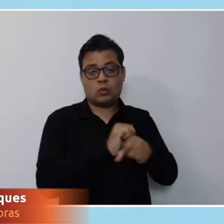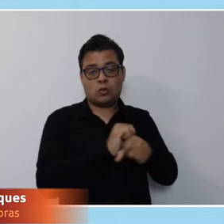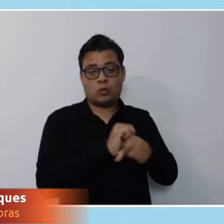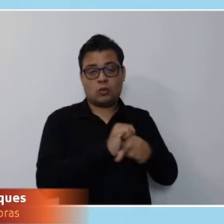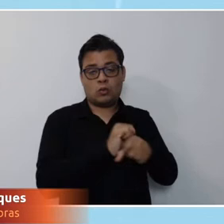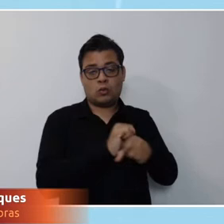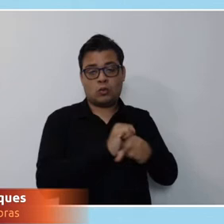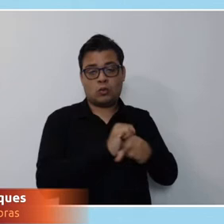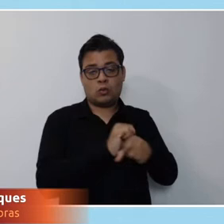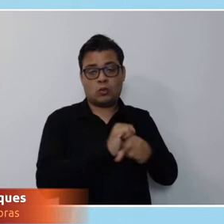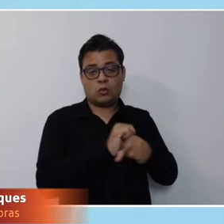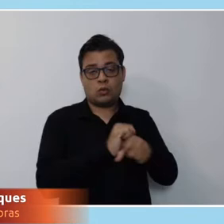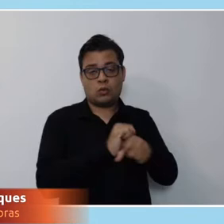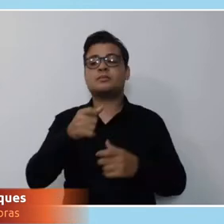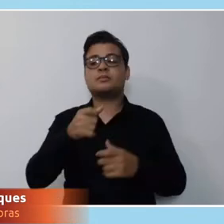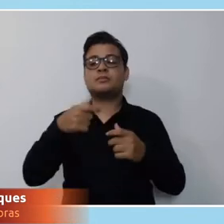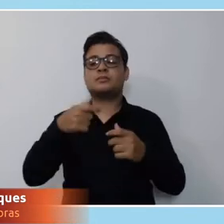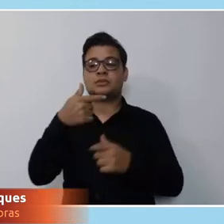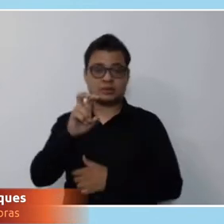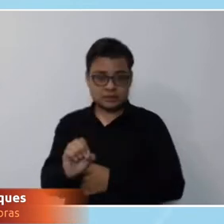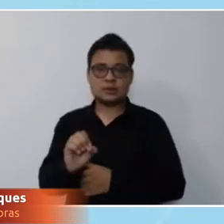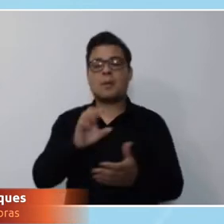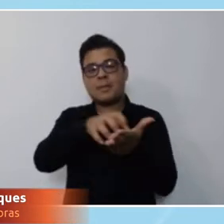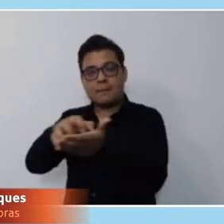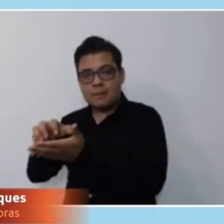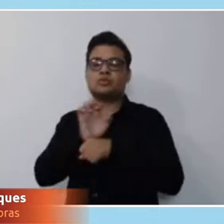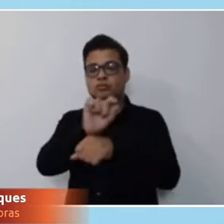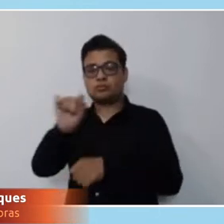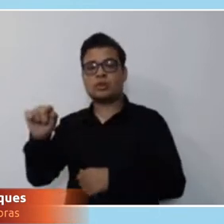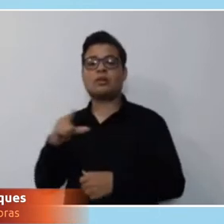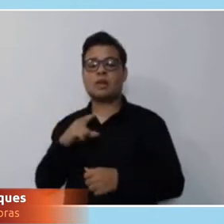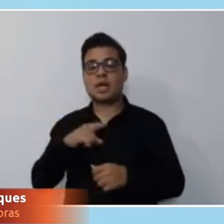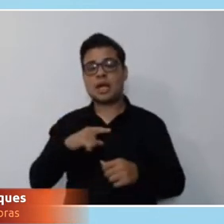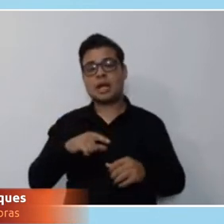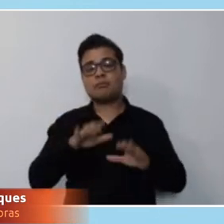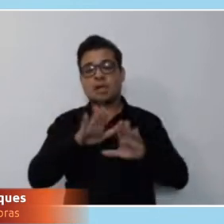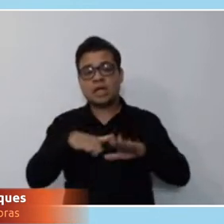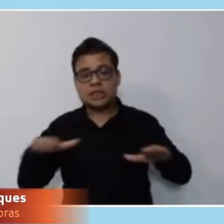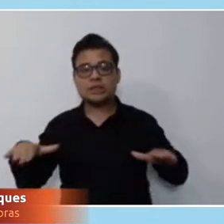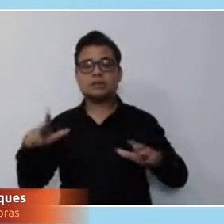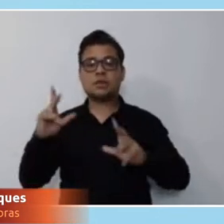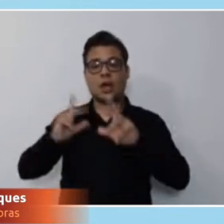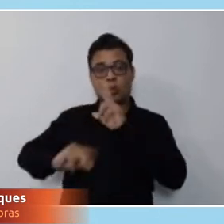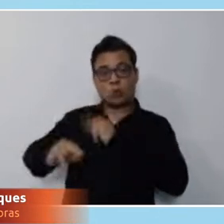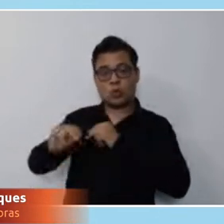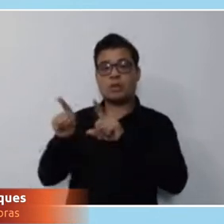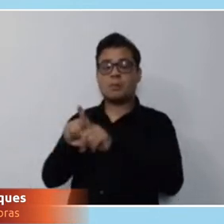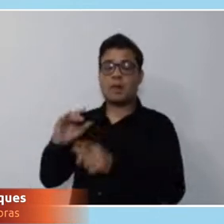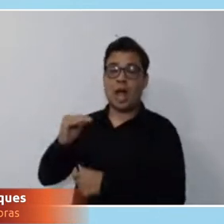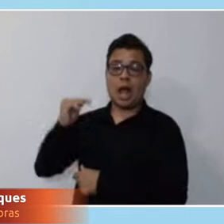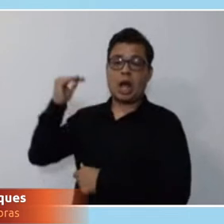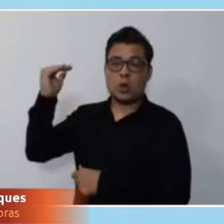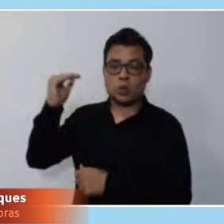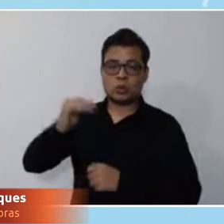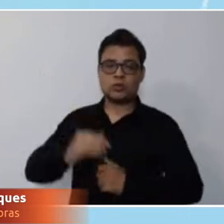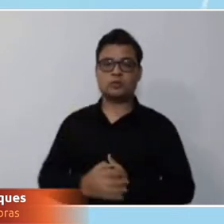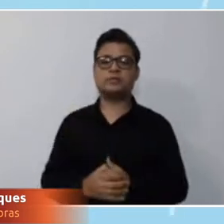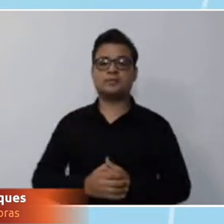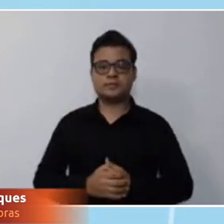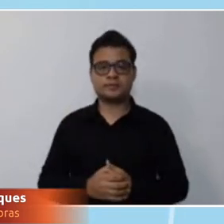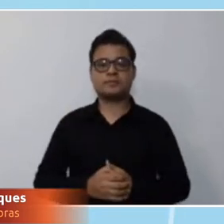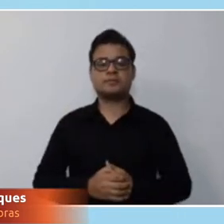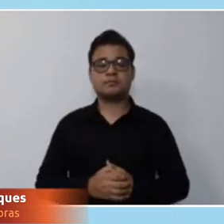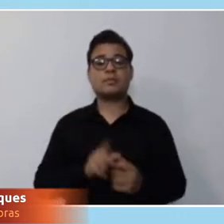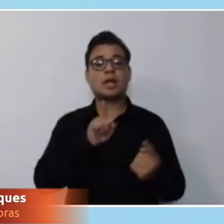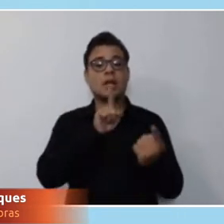vão imunizar crianças, adolescentes e adultos. O atendimento nas unidades de saúde vai